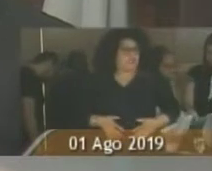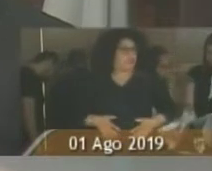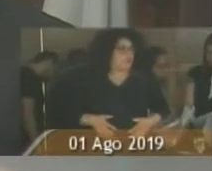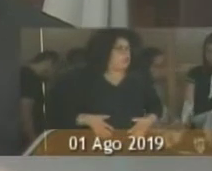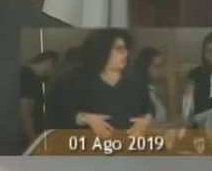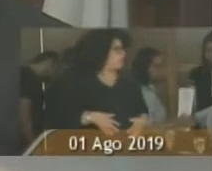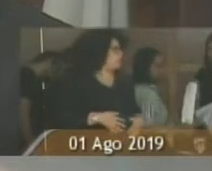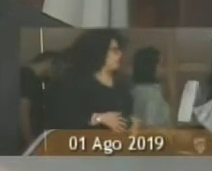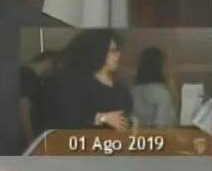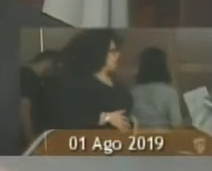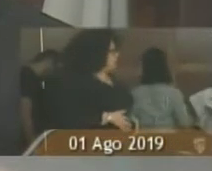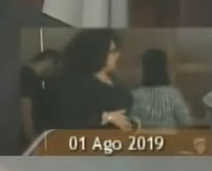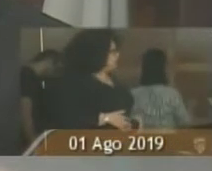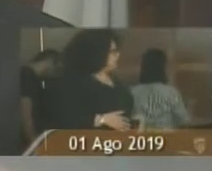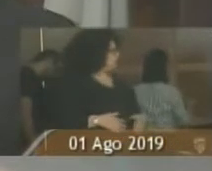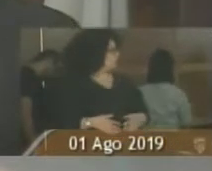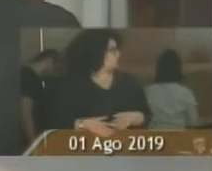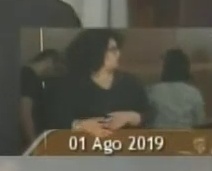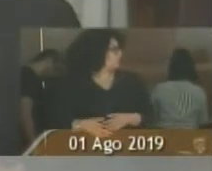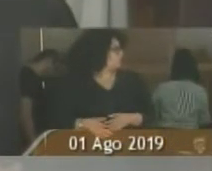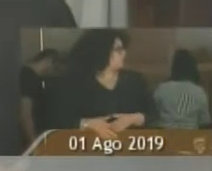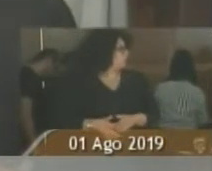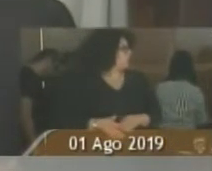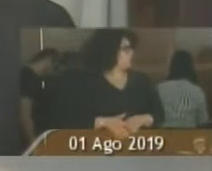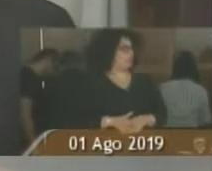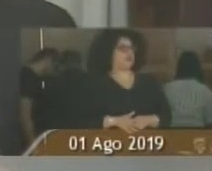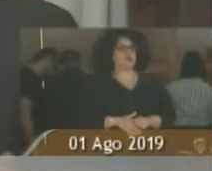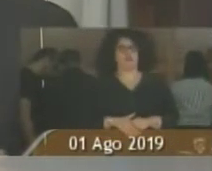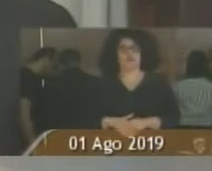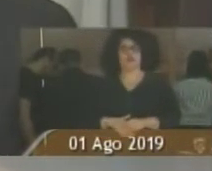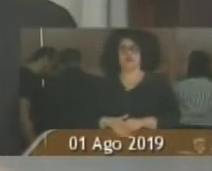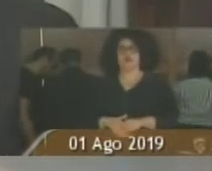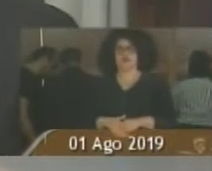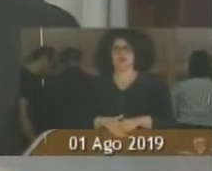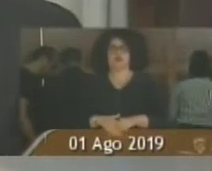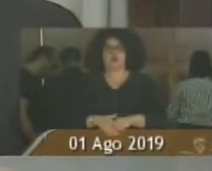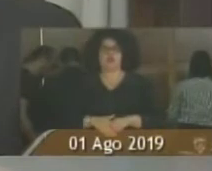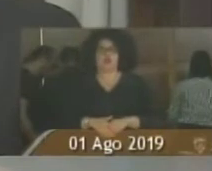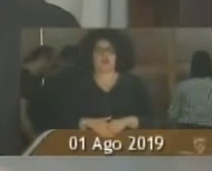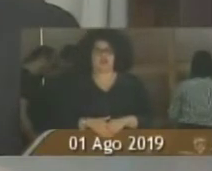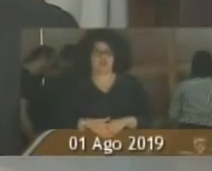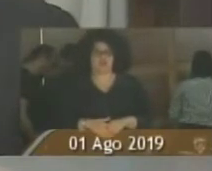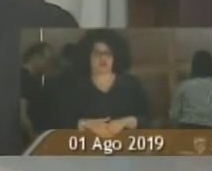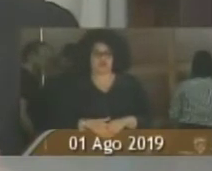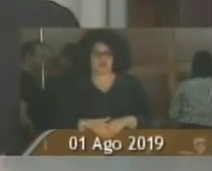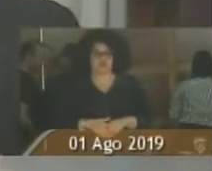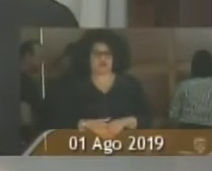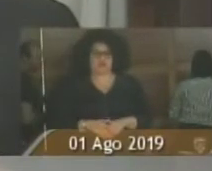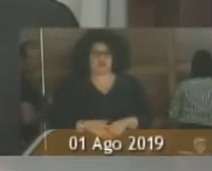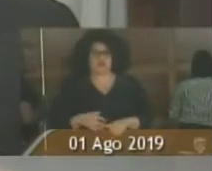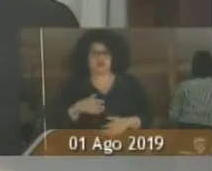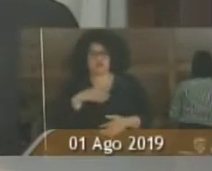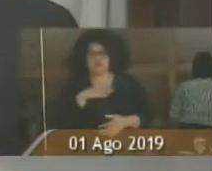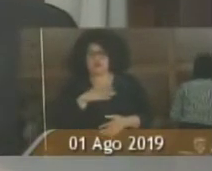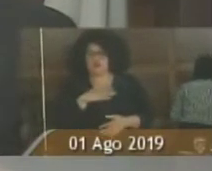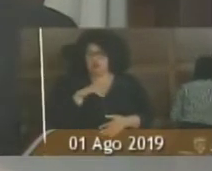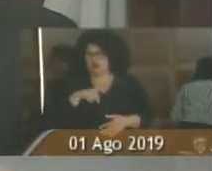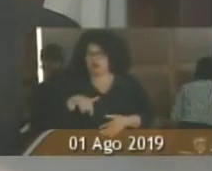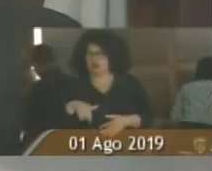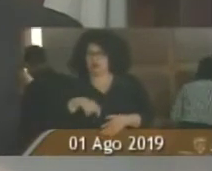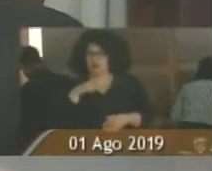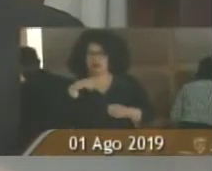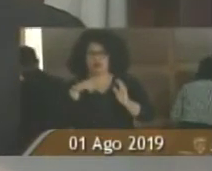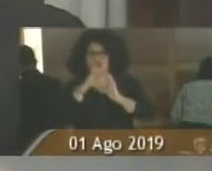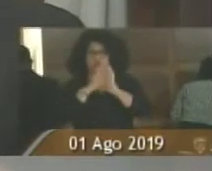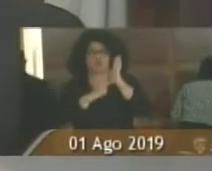Não pode. Não, estão vendendo, mas é assim, é o que eu te falo. Eu tenho um projeto na casa que é engenharia